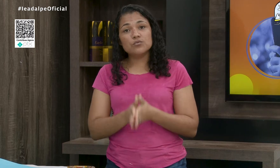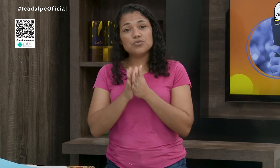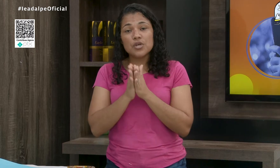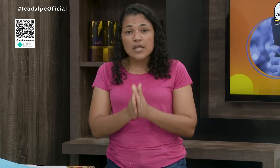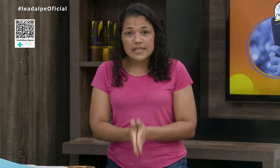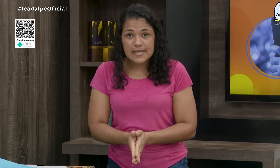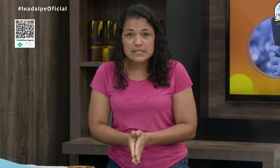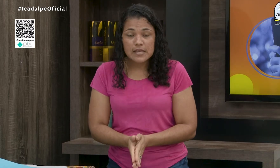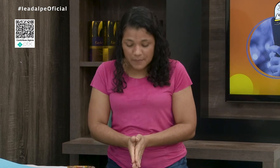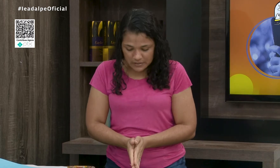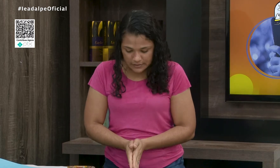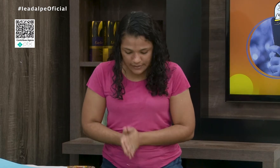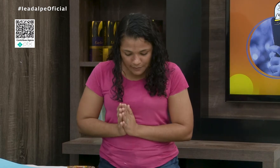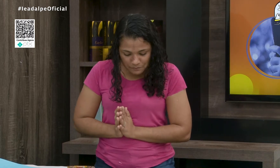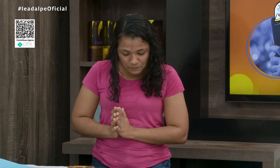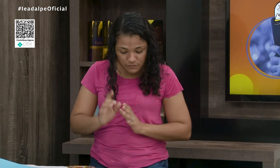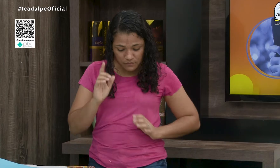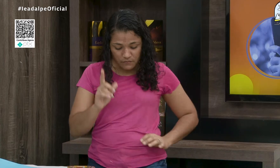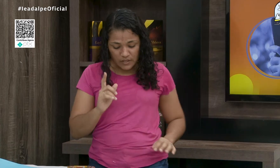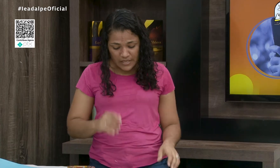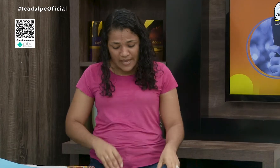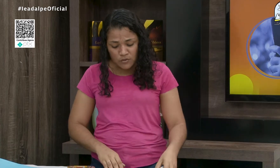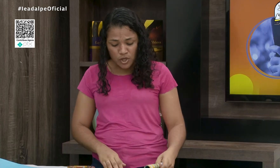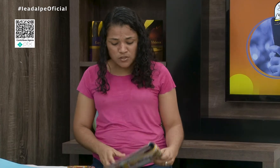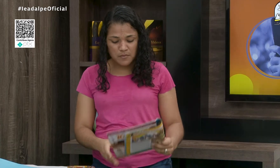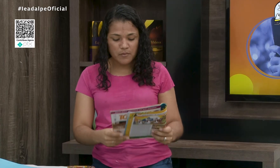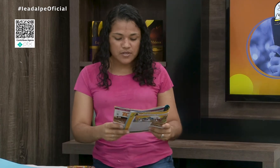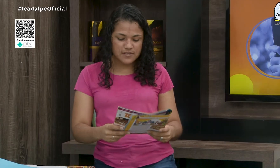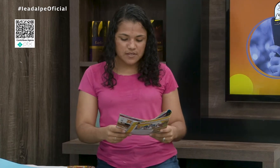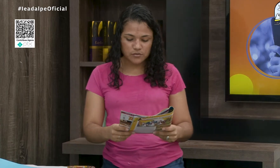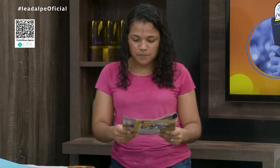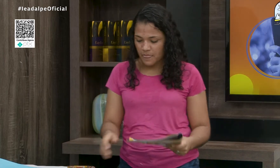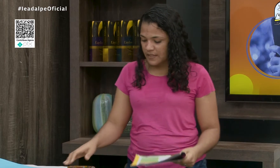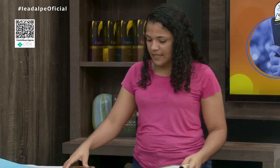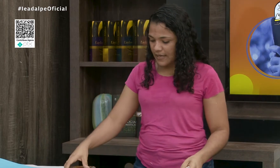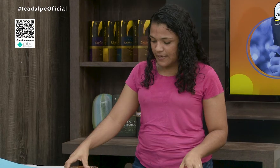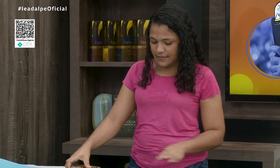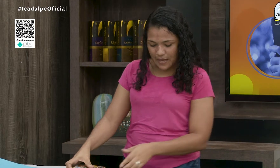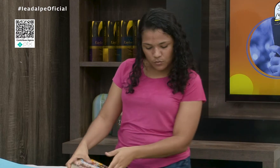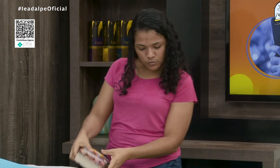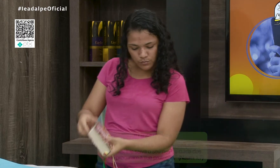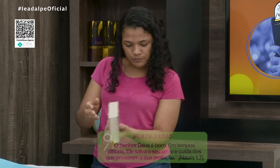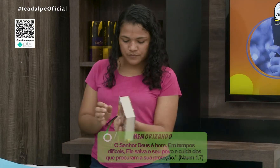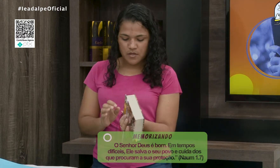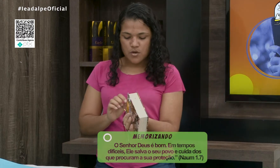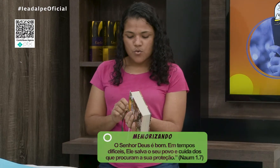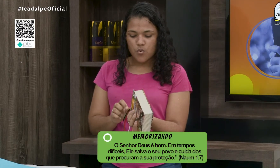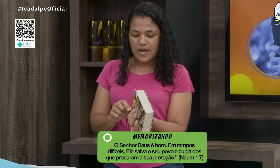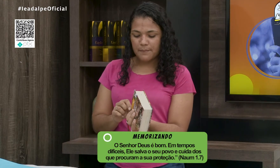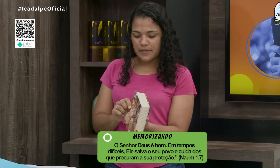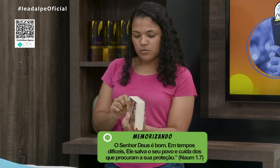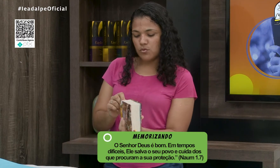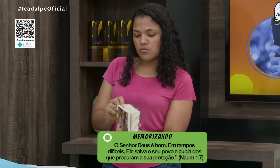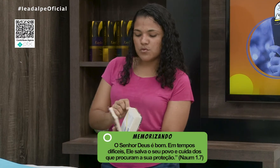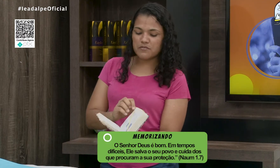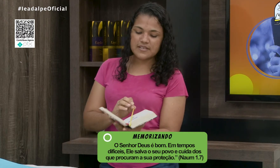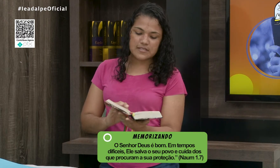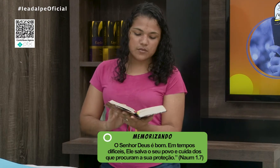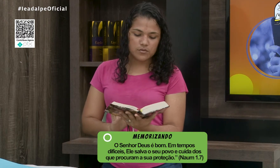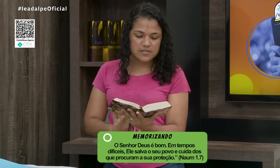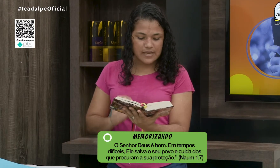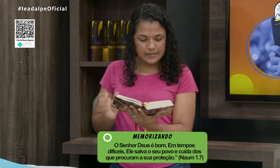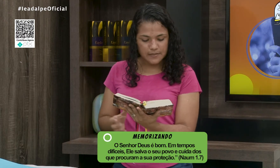seus alunos nessa semana, tá? E aí o nosso memorizando tá lá em Naum, o capítulo 1